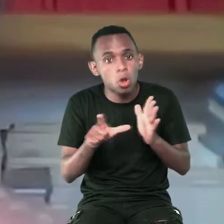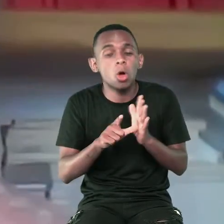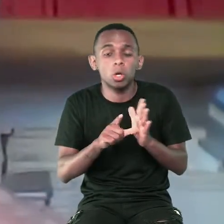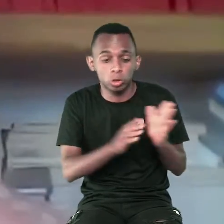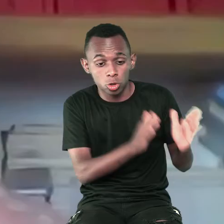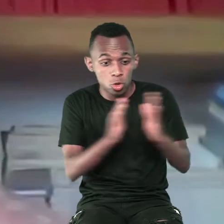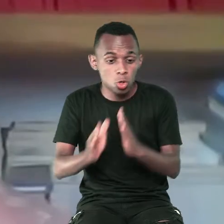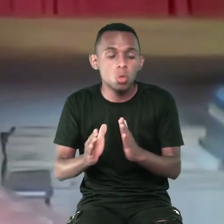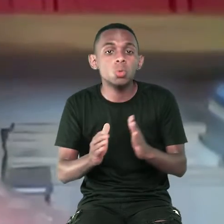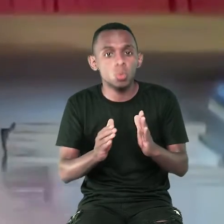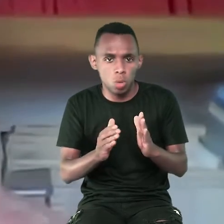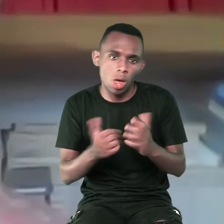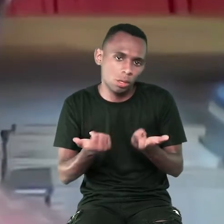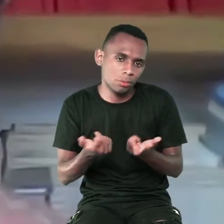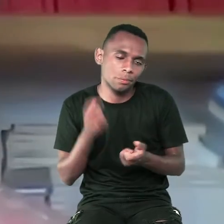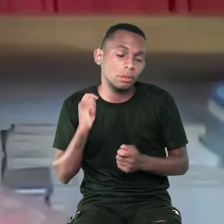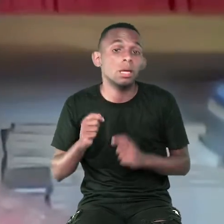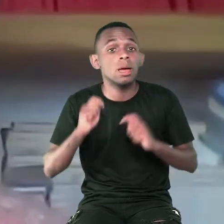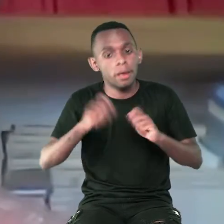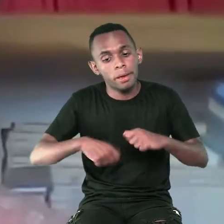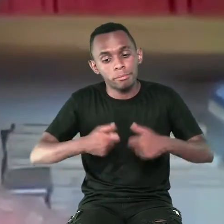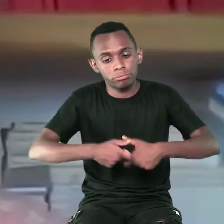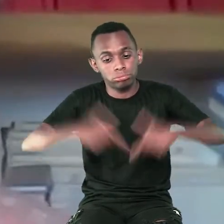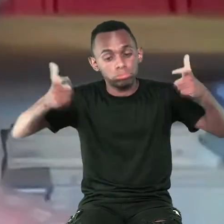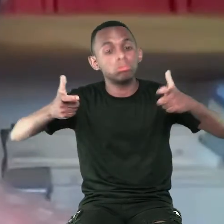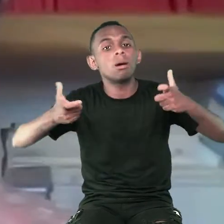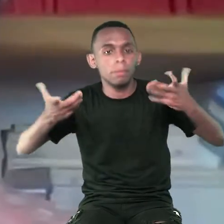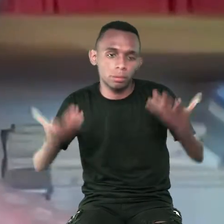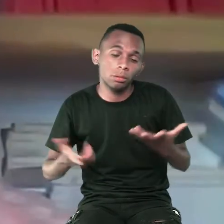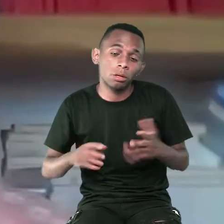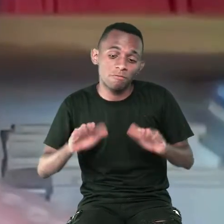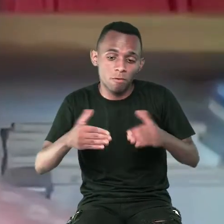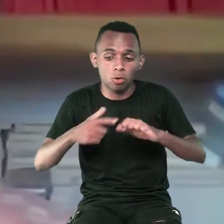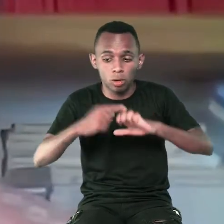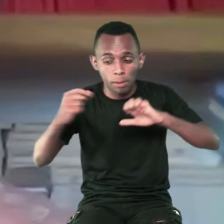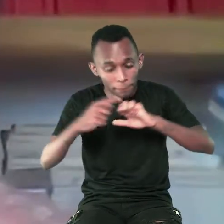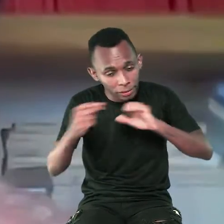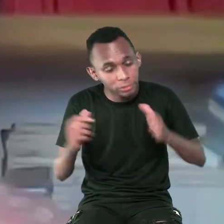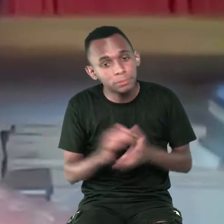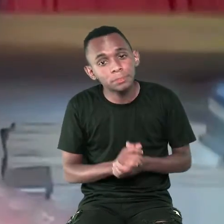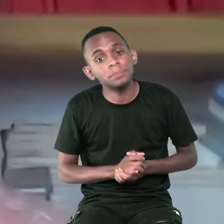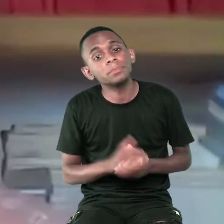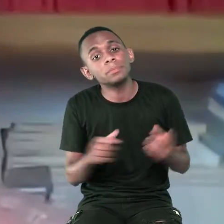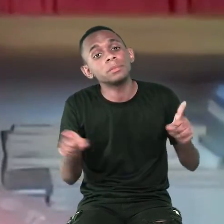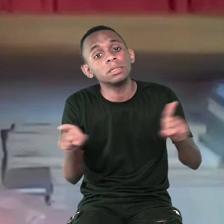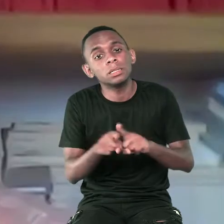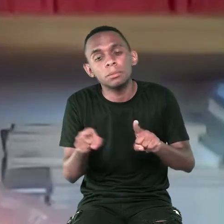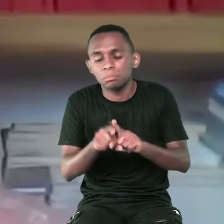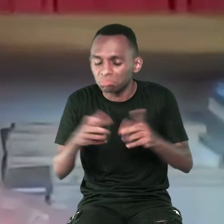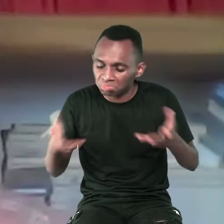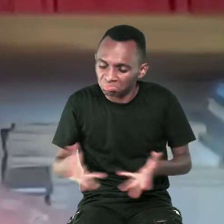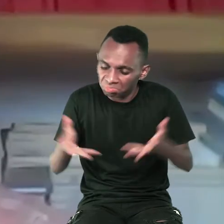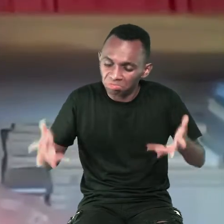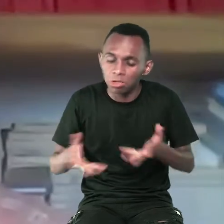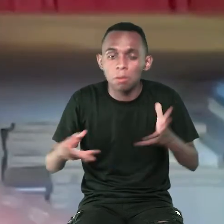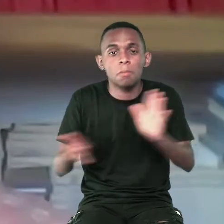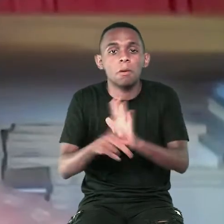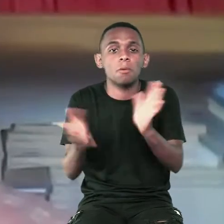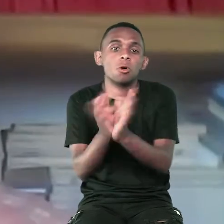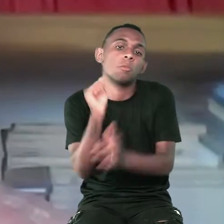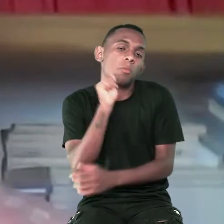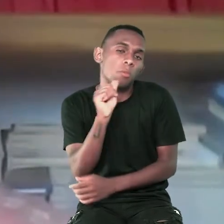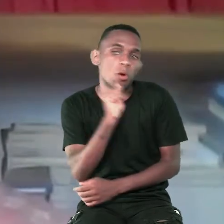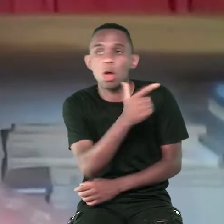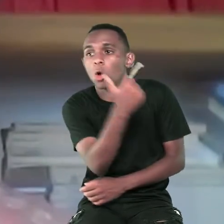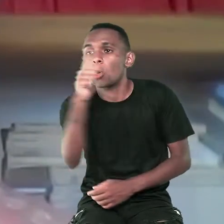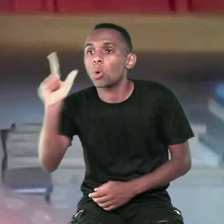lado da lanchonete. Então, ela já vai, né, expandir o negócio. Traz também, né, essa inspiração para as meninas,